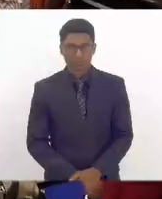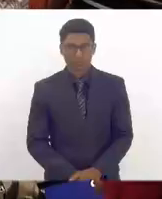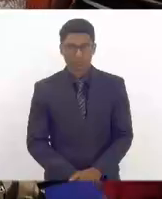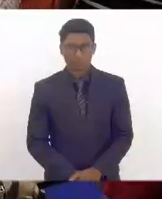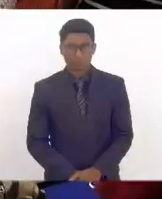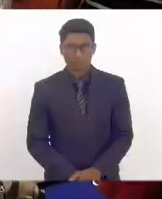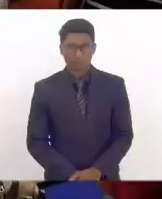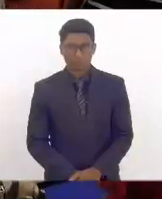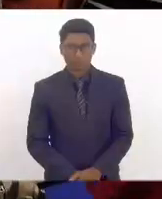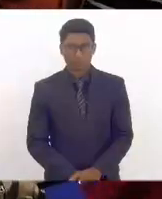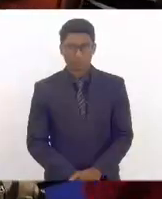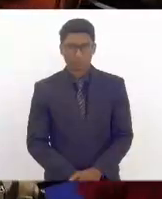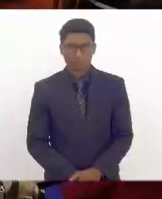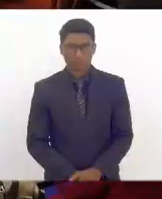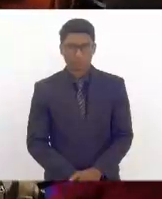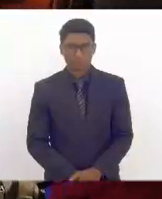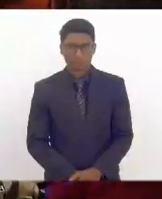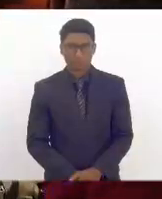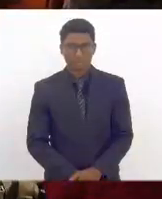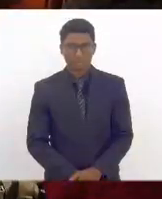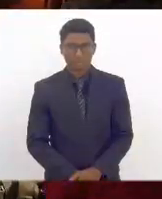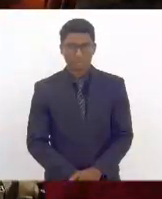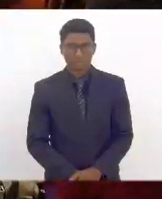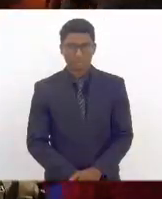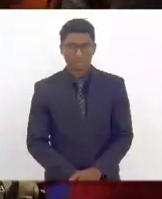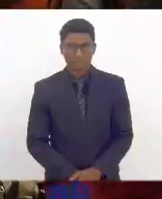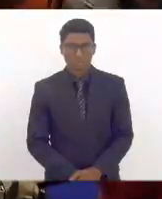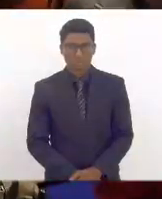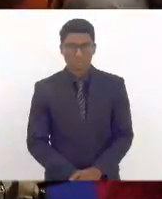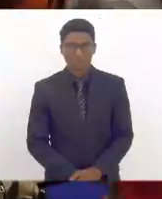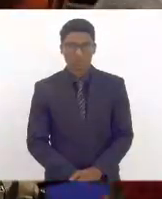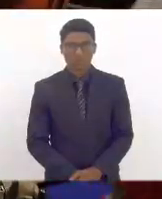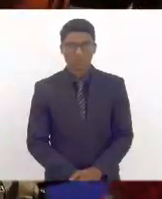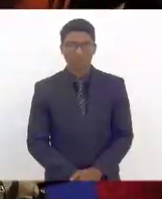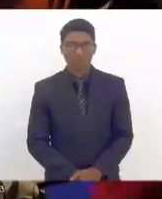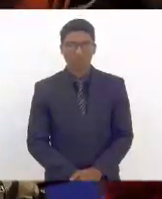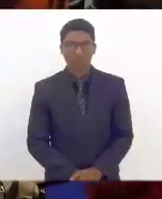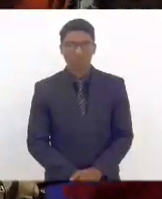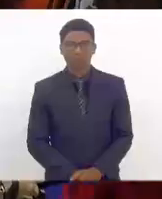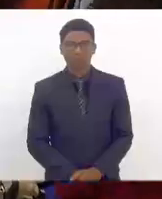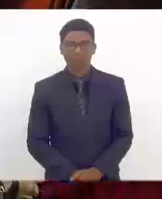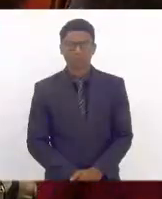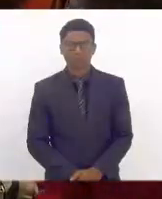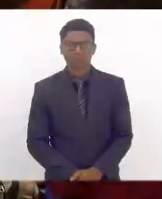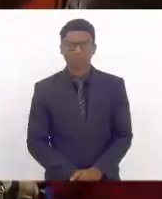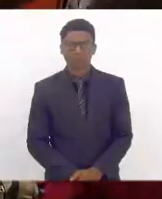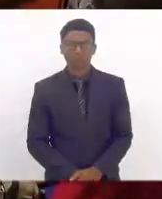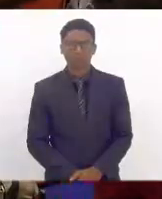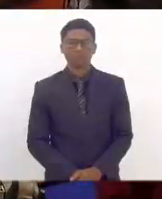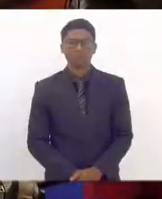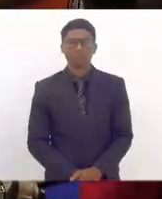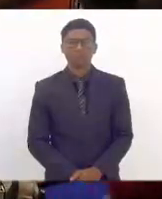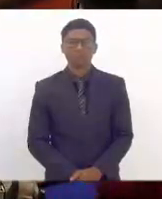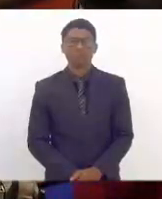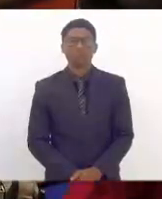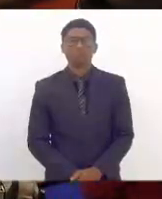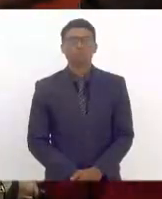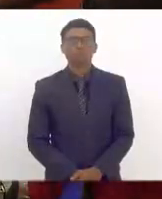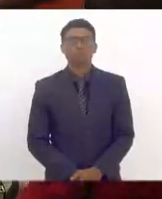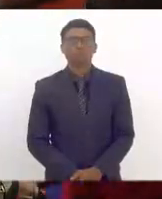peço licença para chegar sua voz é um noivado